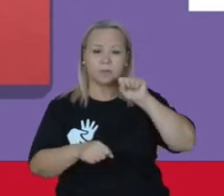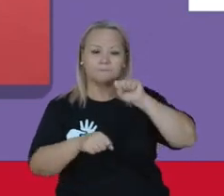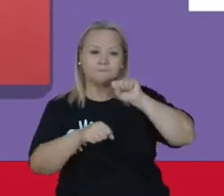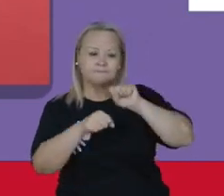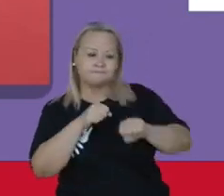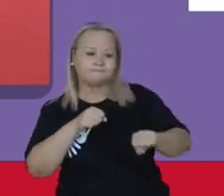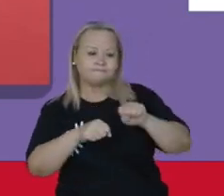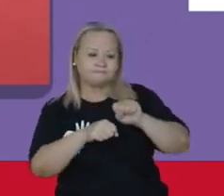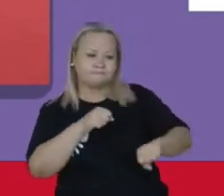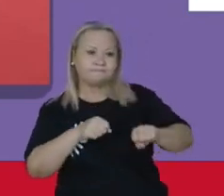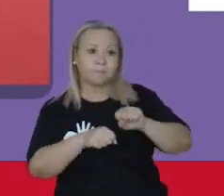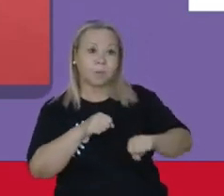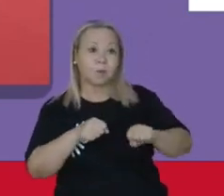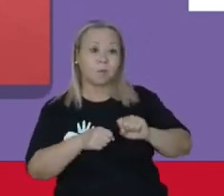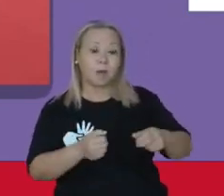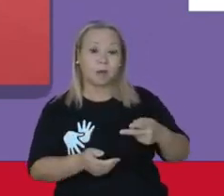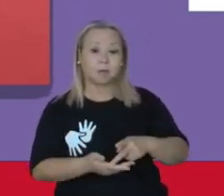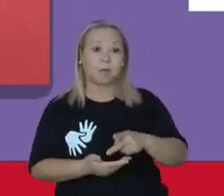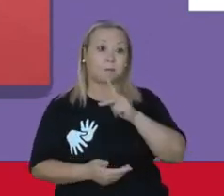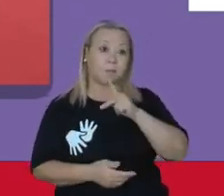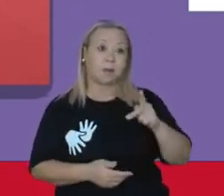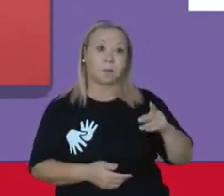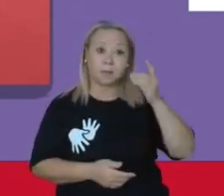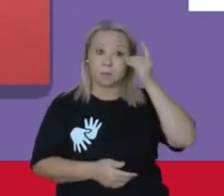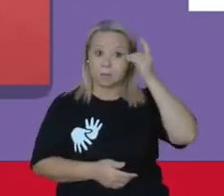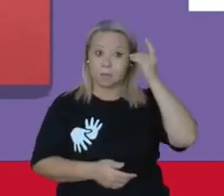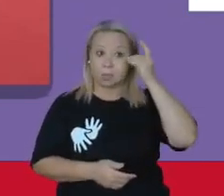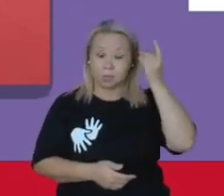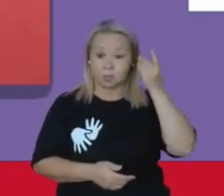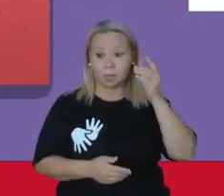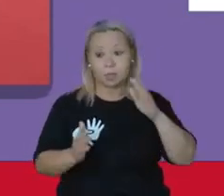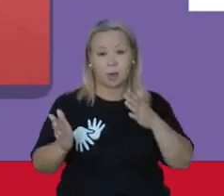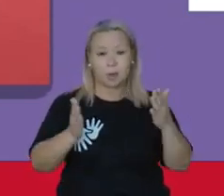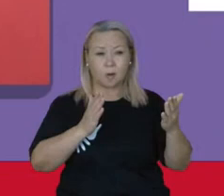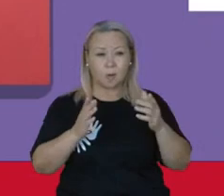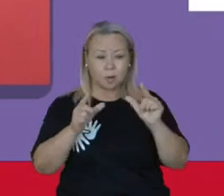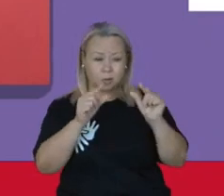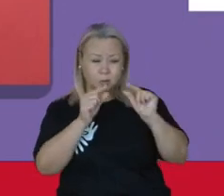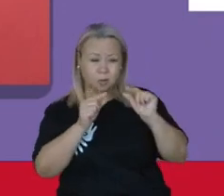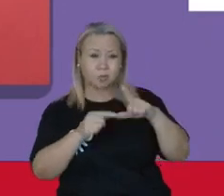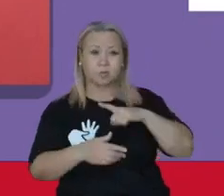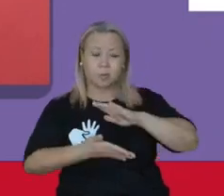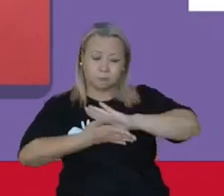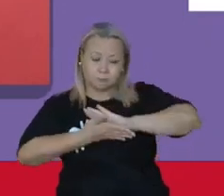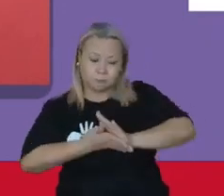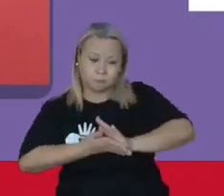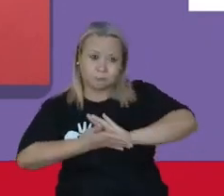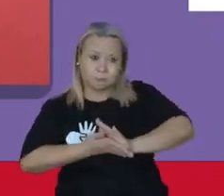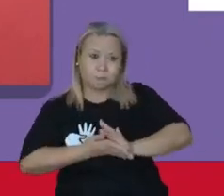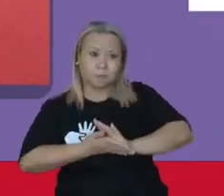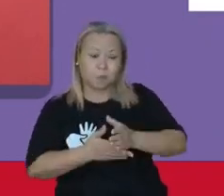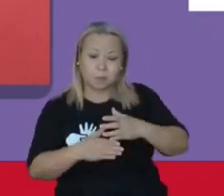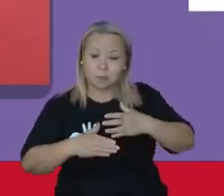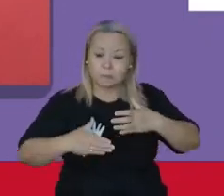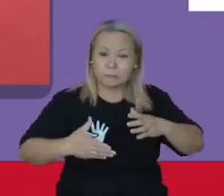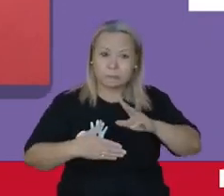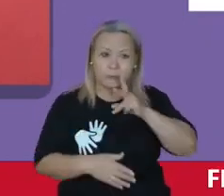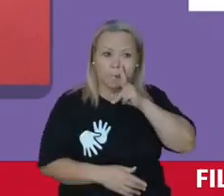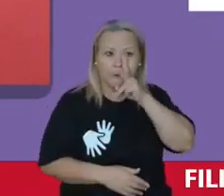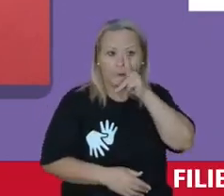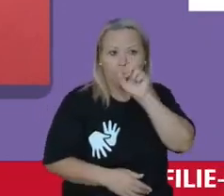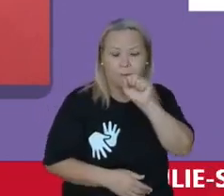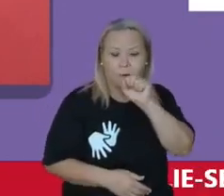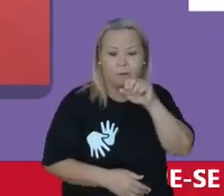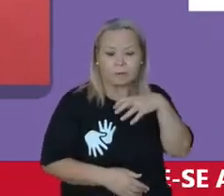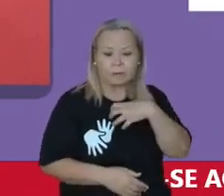Dilma. Então, acho que esse é um período curto, que já há uma pressão muito grande